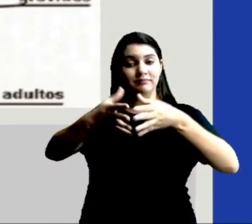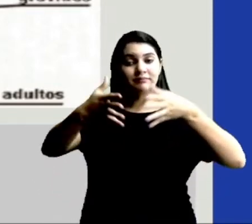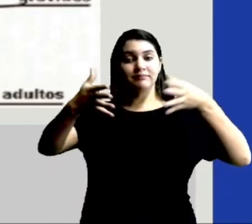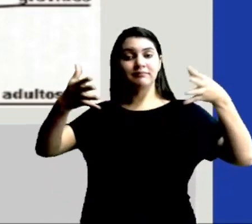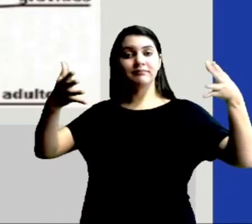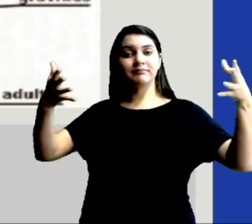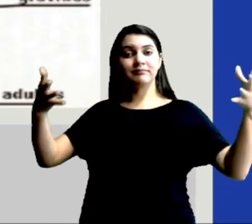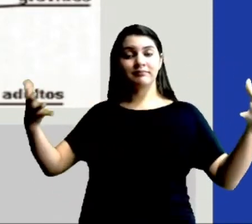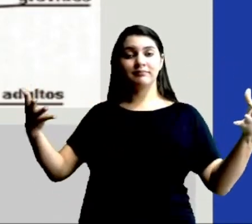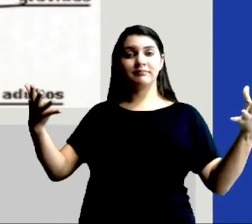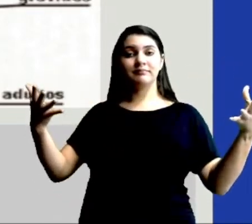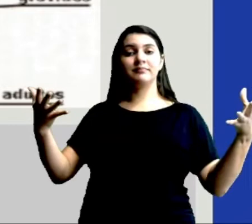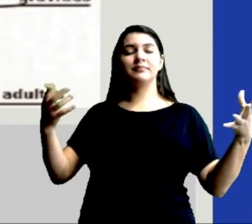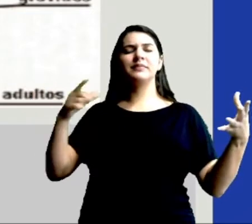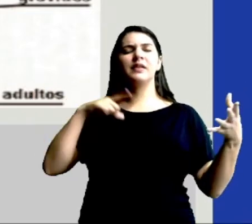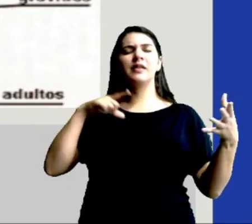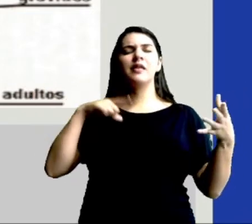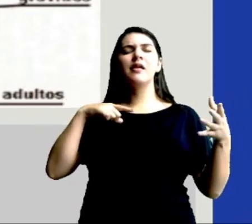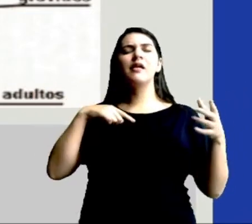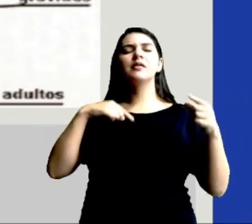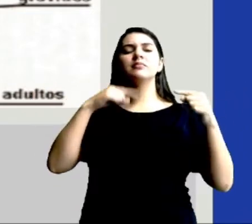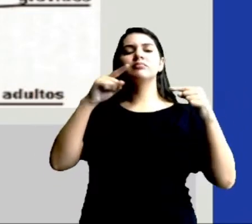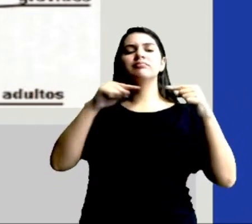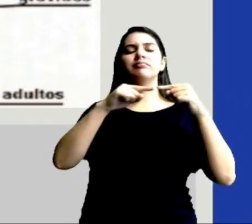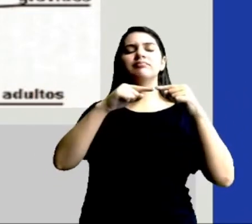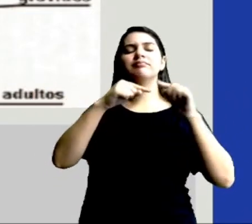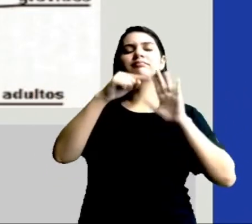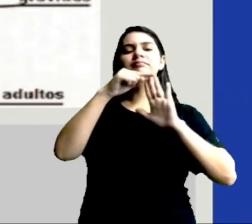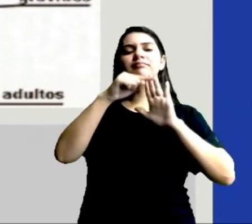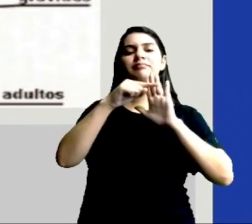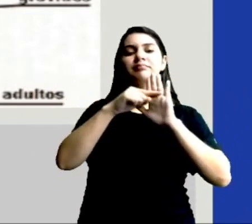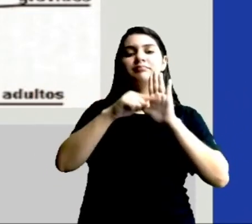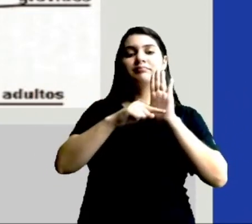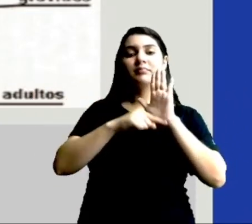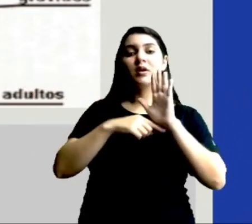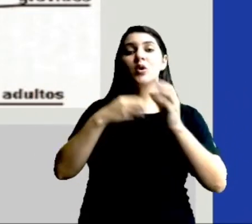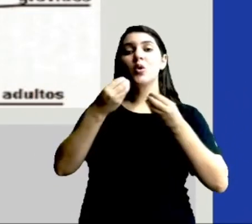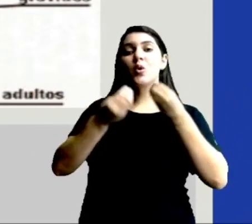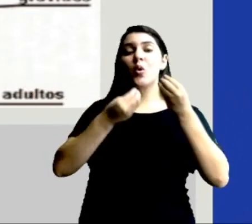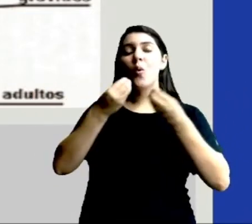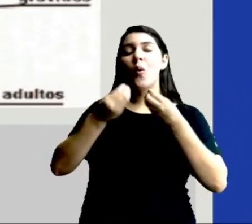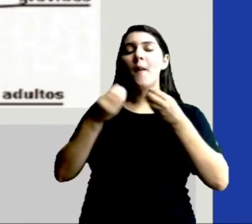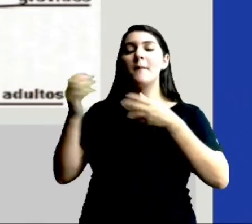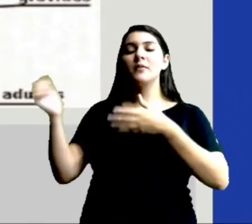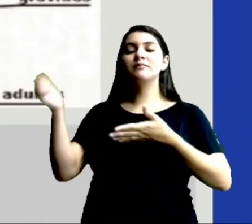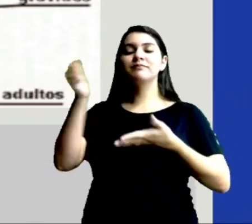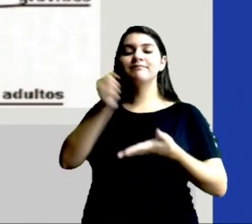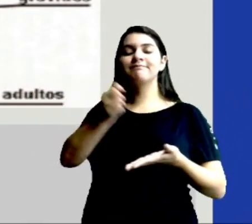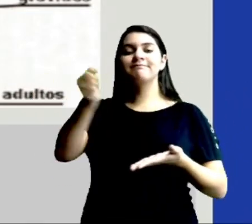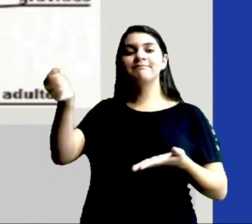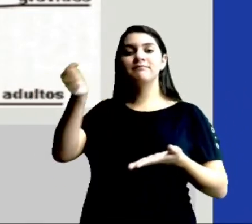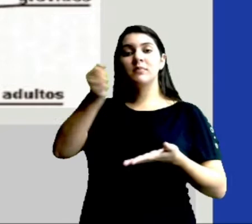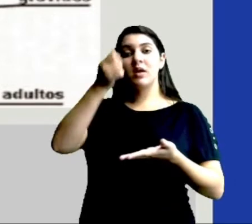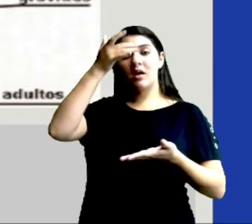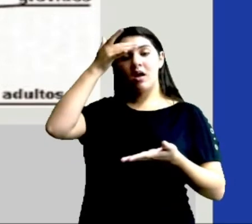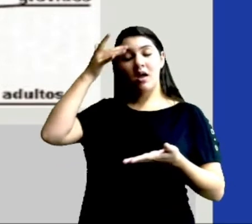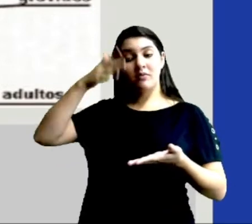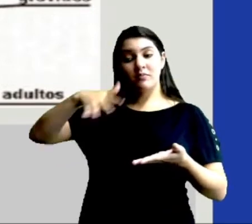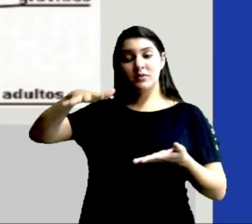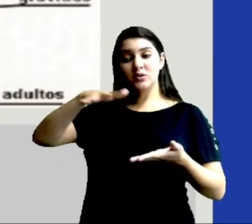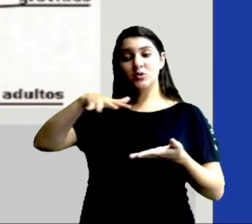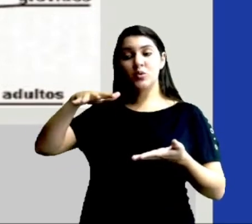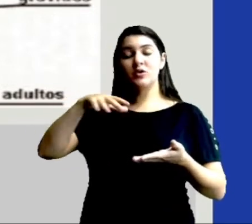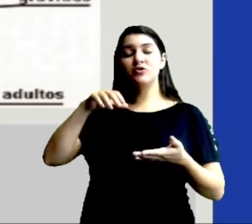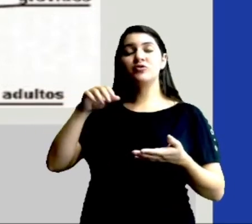temos aqui as definições de onde traziam esse povo que eram escravizados, tá? Da África, eram